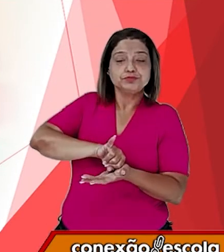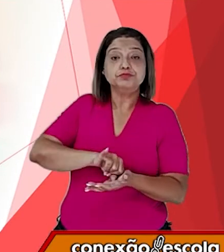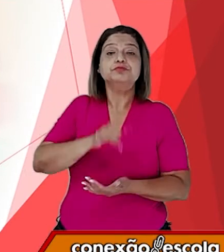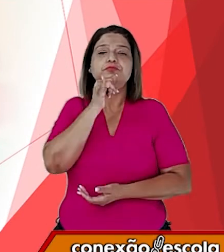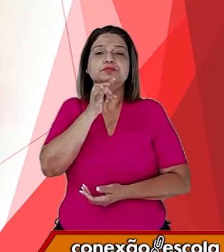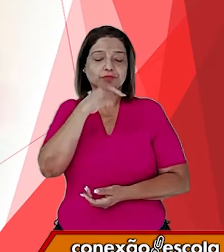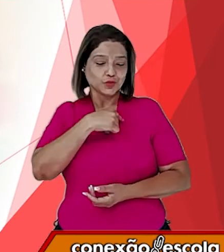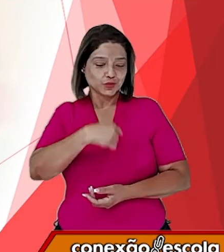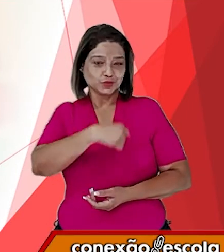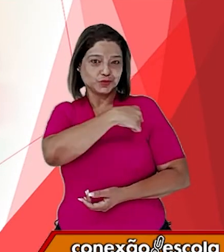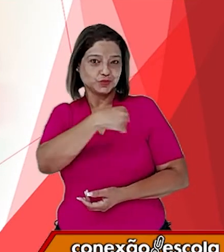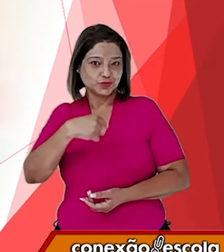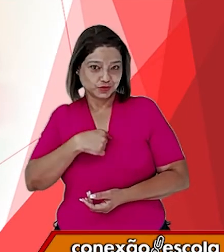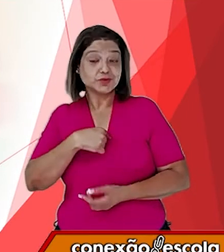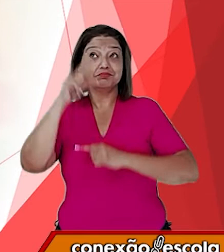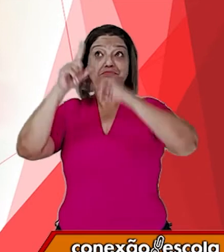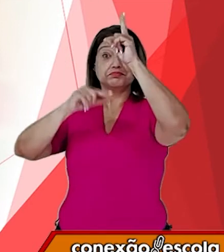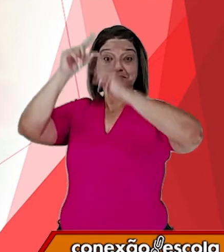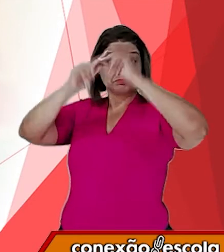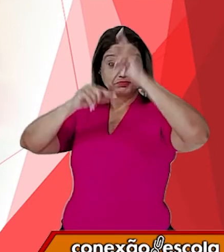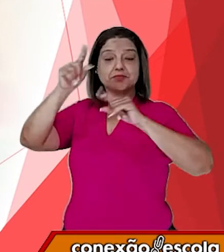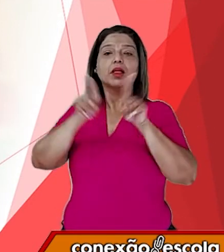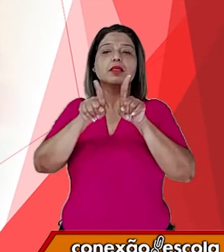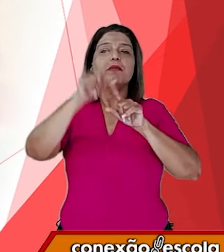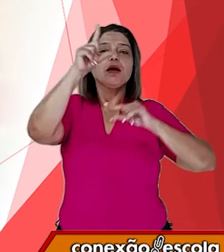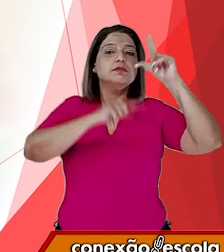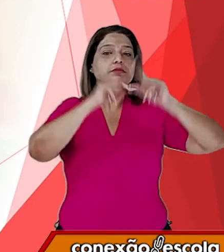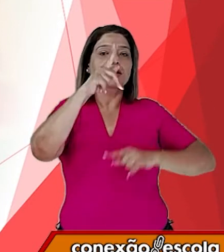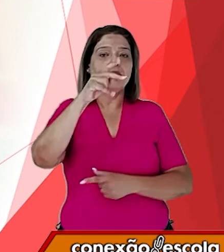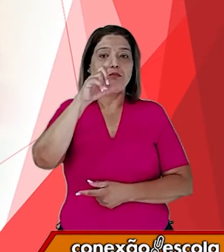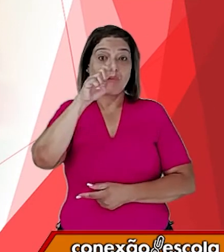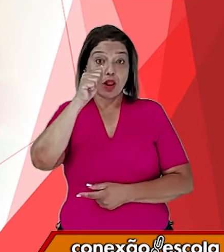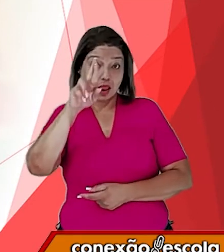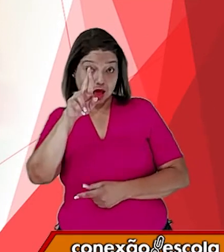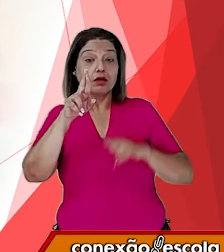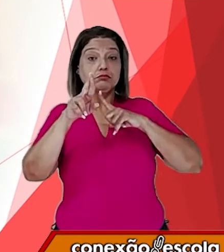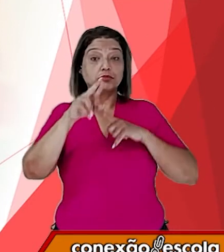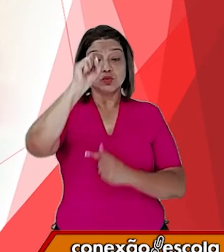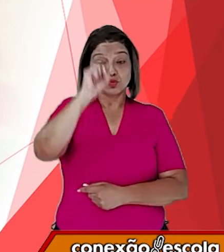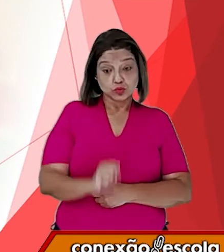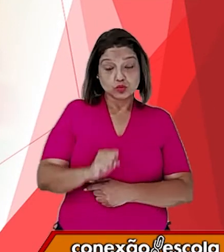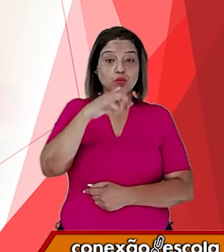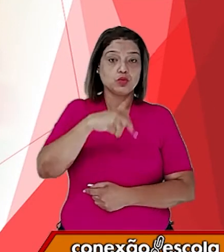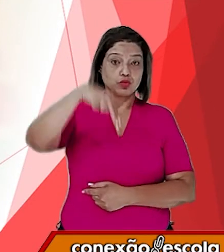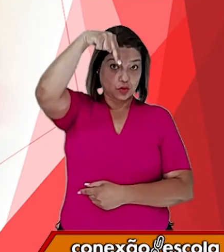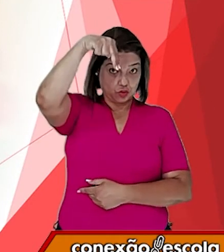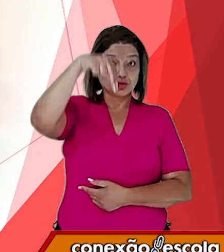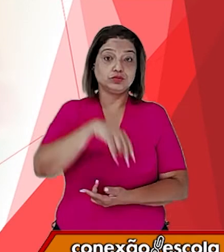do Sul e a Estrela Polar, respectivamente nos hemisférios Sul e Norte.